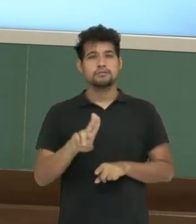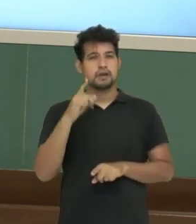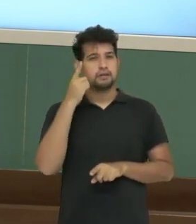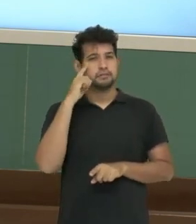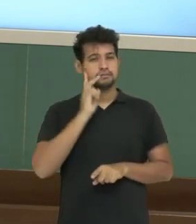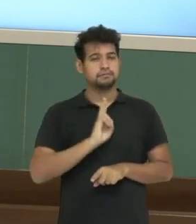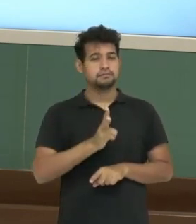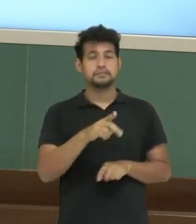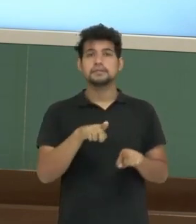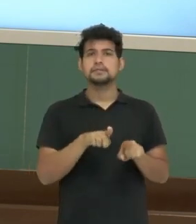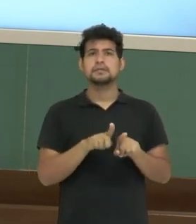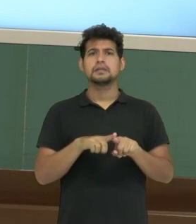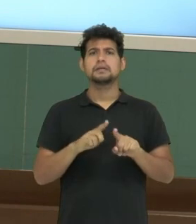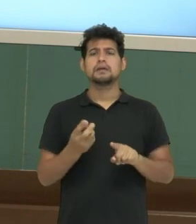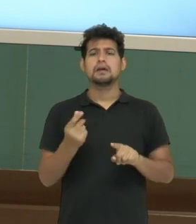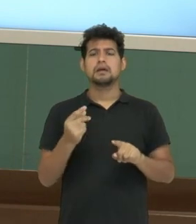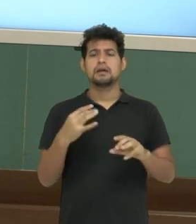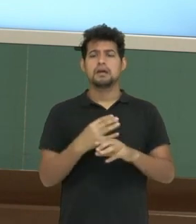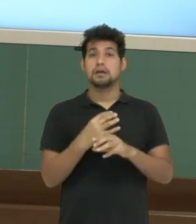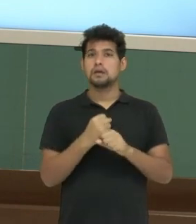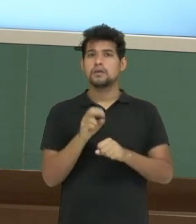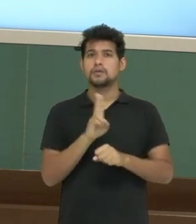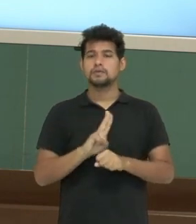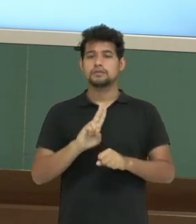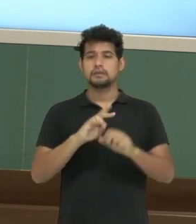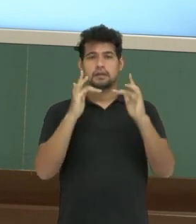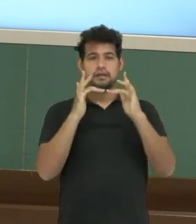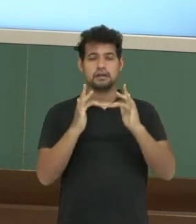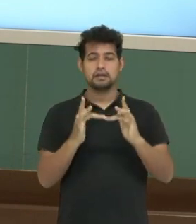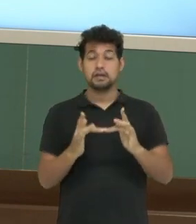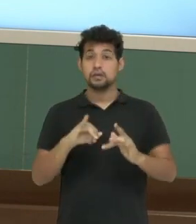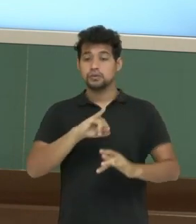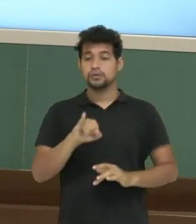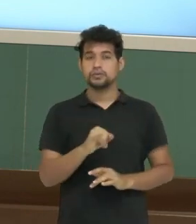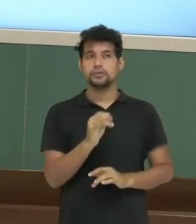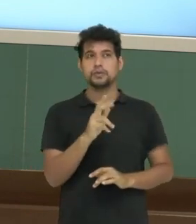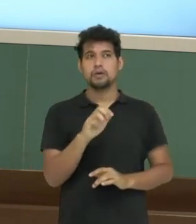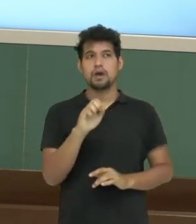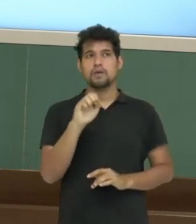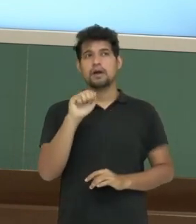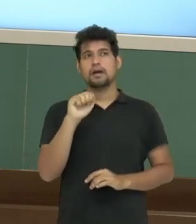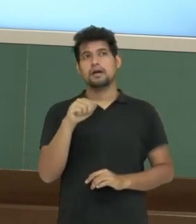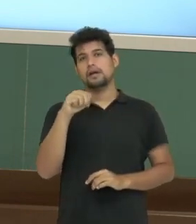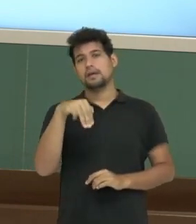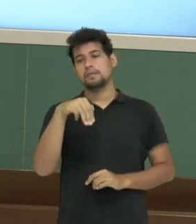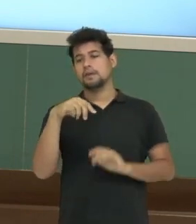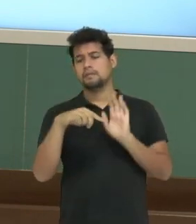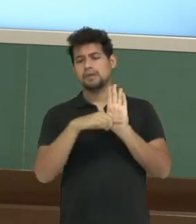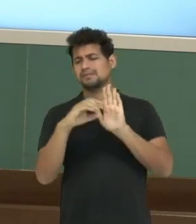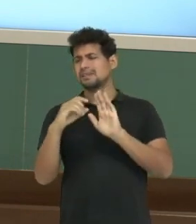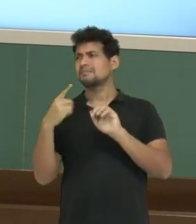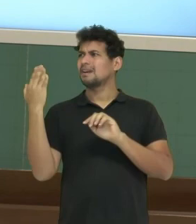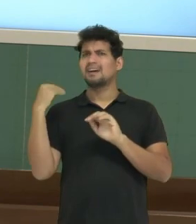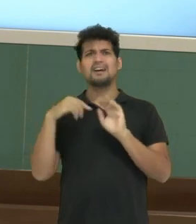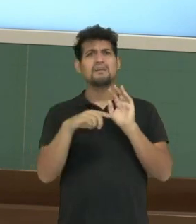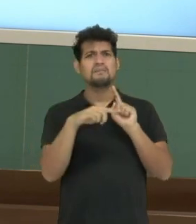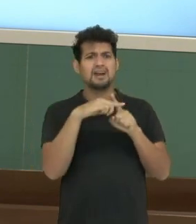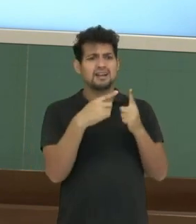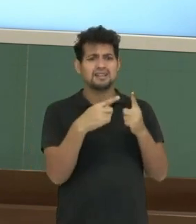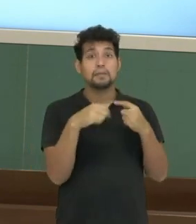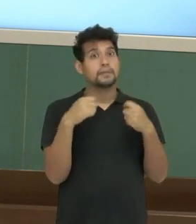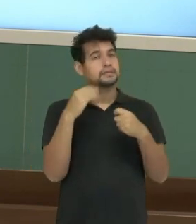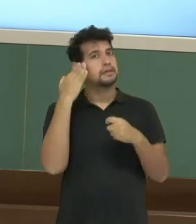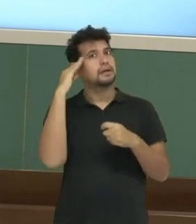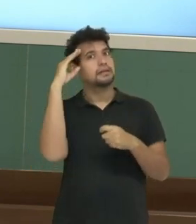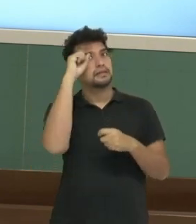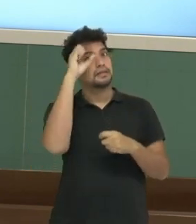dia, e o cálculo dos juros usando a relação, ó, o juro é igual a M menos C. Ué, mas lá era mais. Por isso que eu falei, é bom